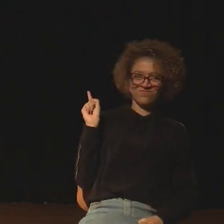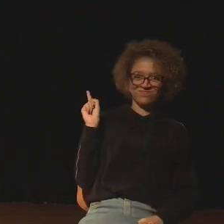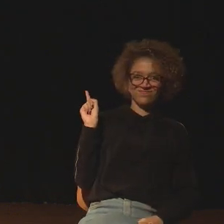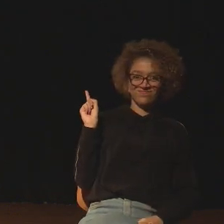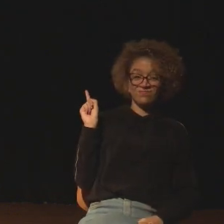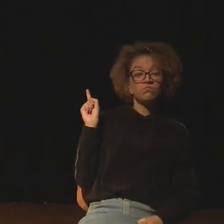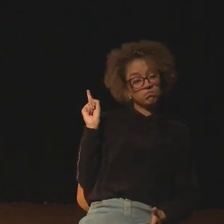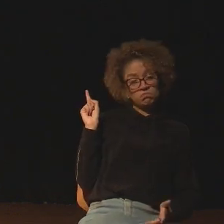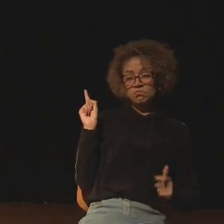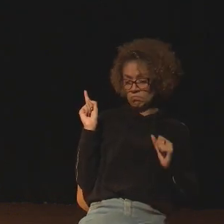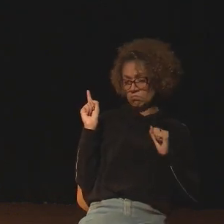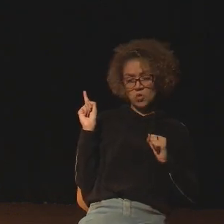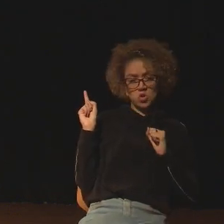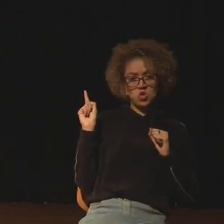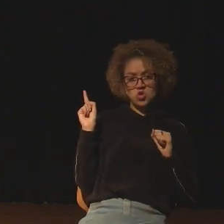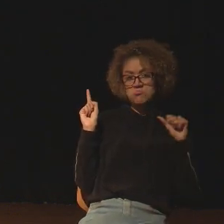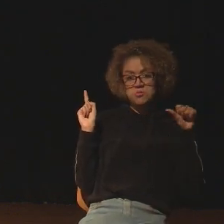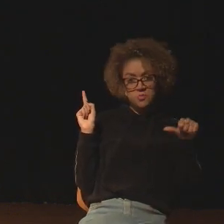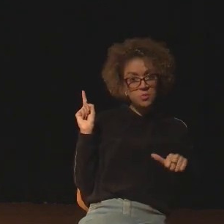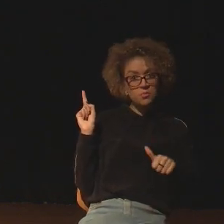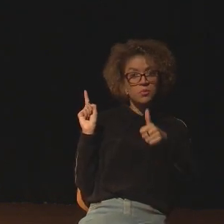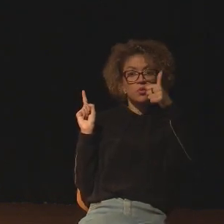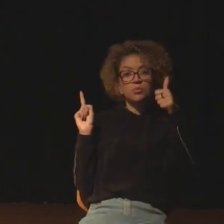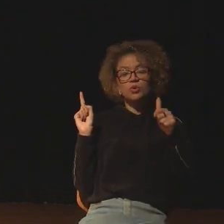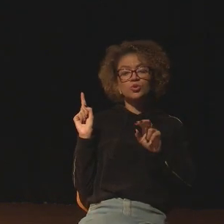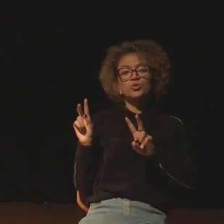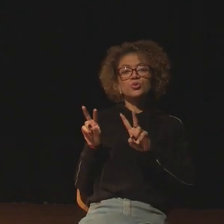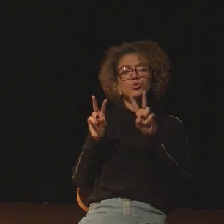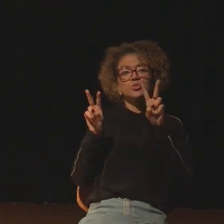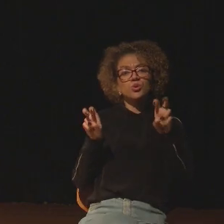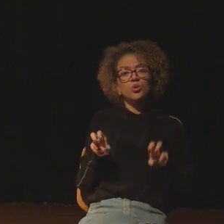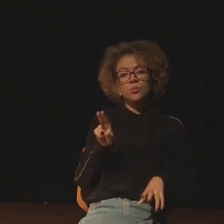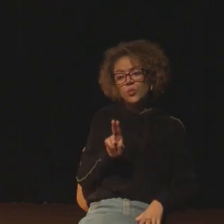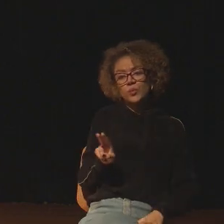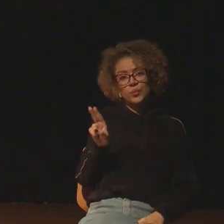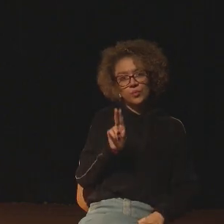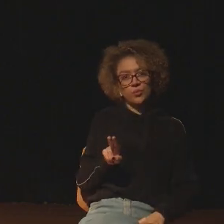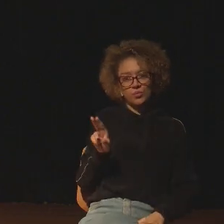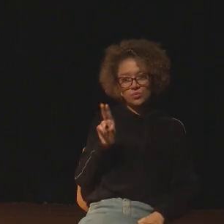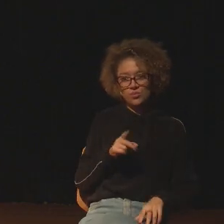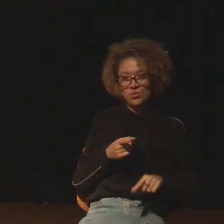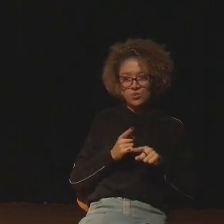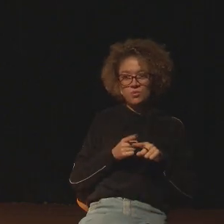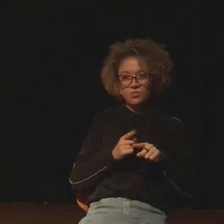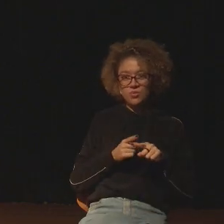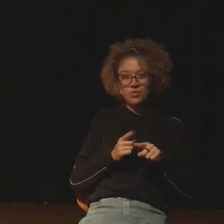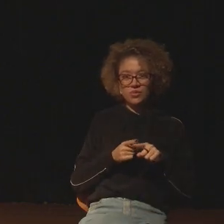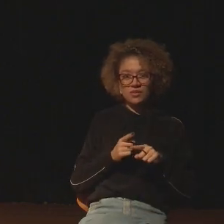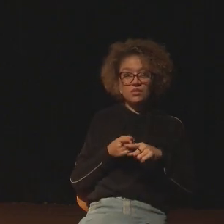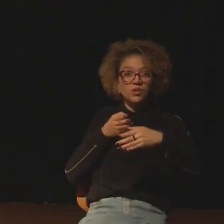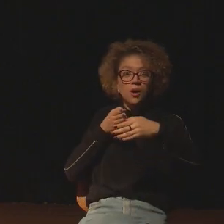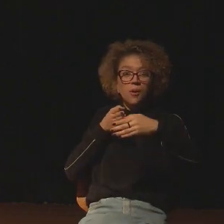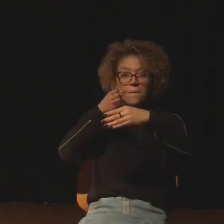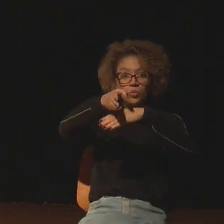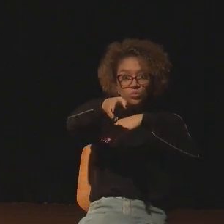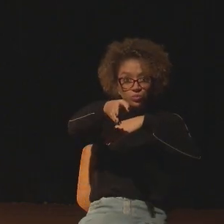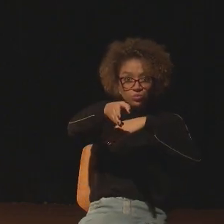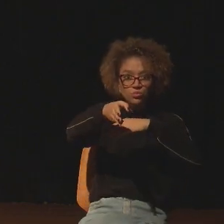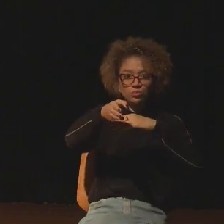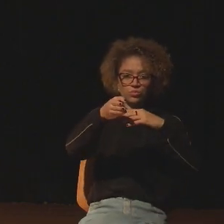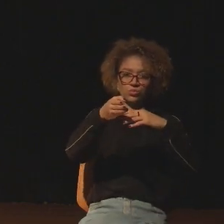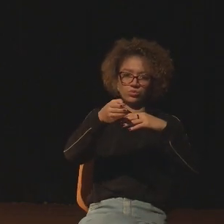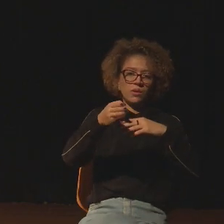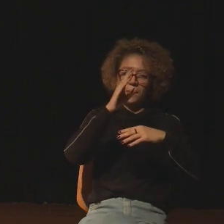ser mais ativada até para os usos de chegada, né? Hoje em dia, a chegada para os museus é predominantemente pela Avenida